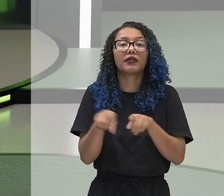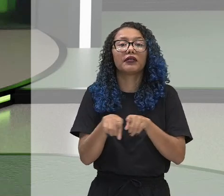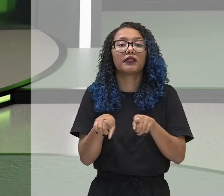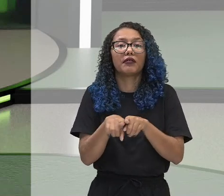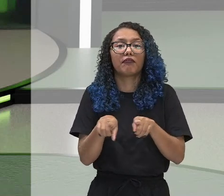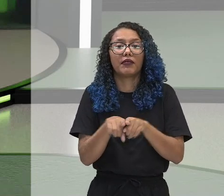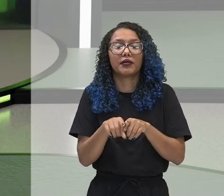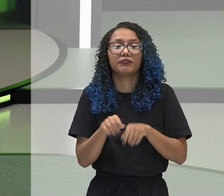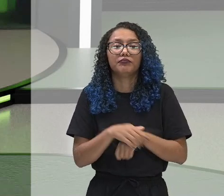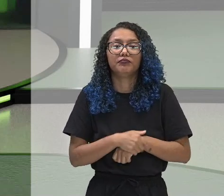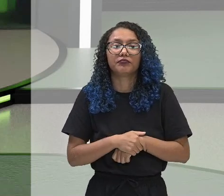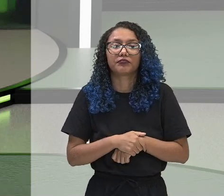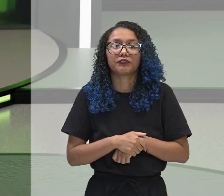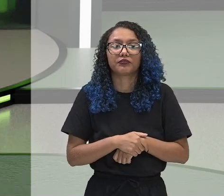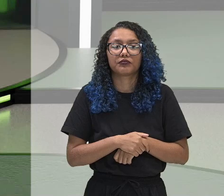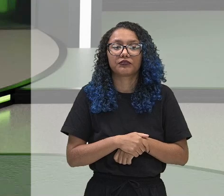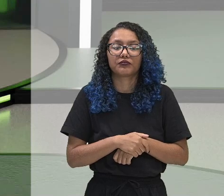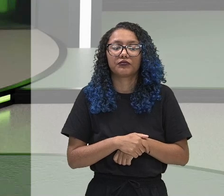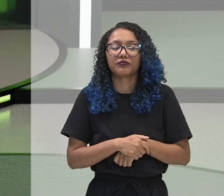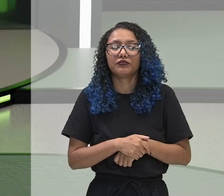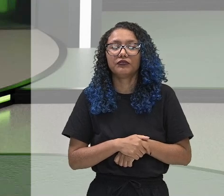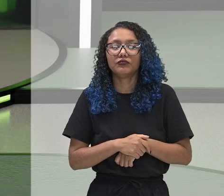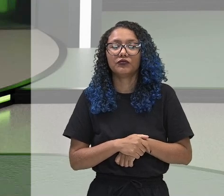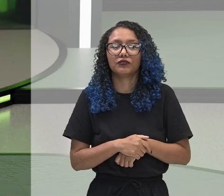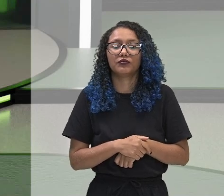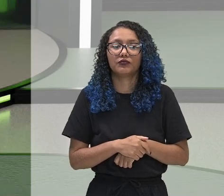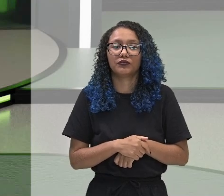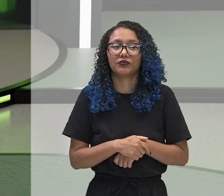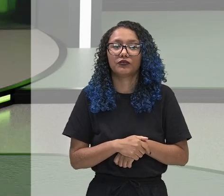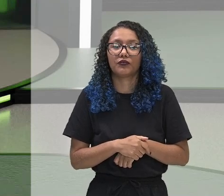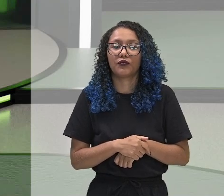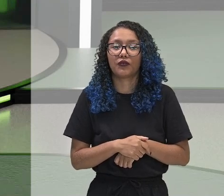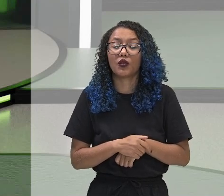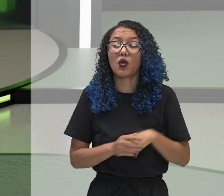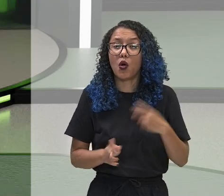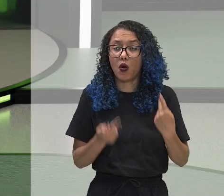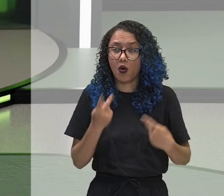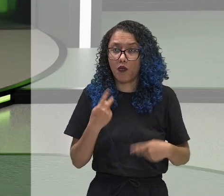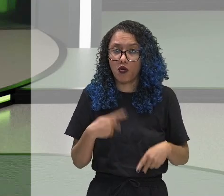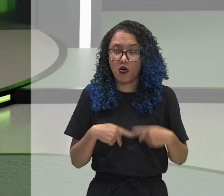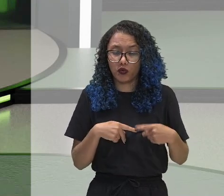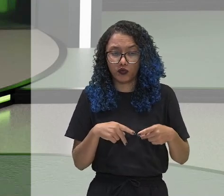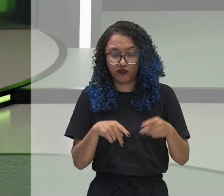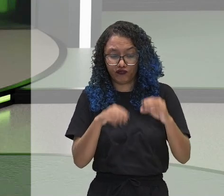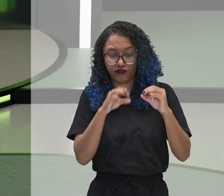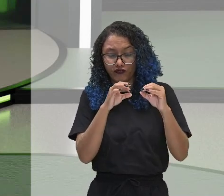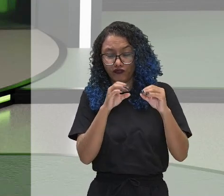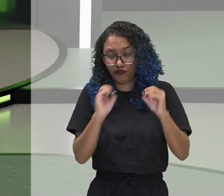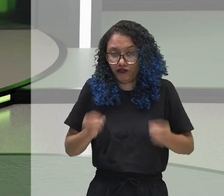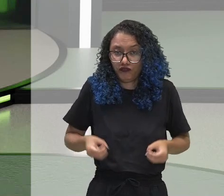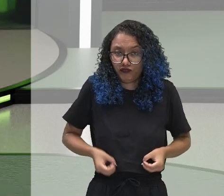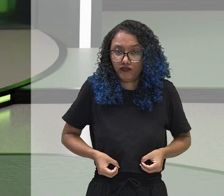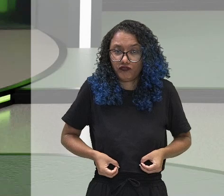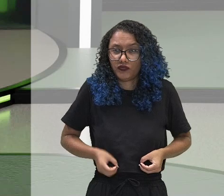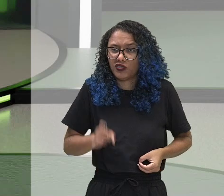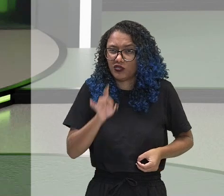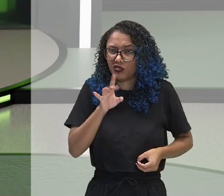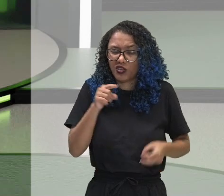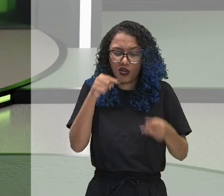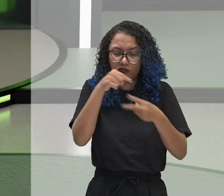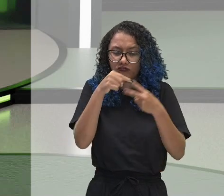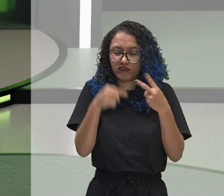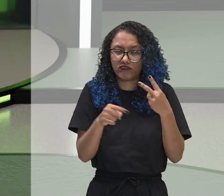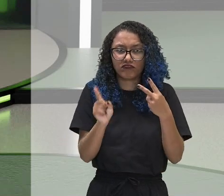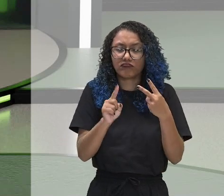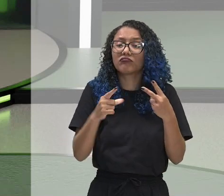os ovários, eles não vão produzir só progesterona, estrogênio, tem outros hormônios, dentre